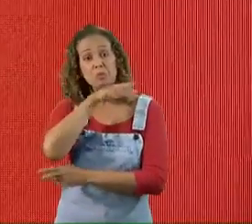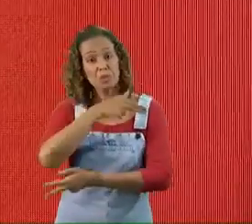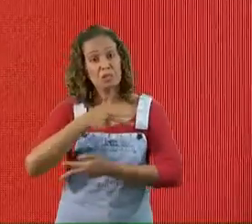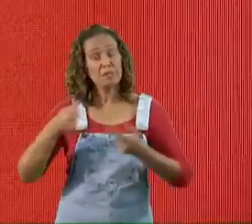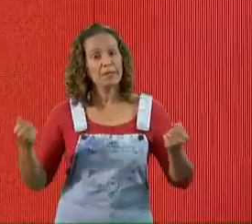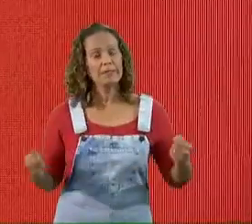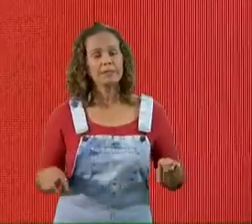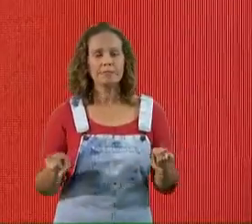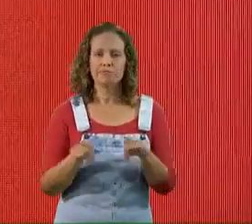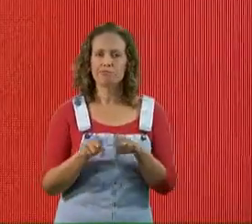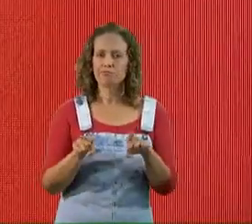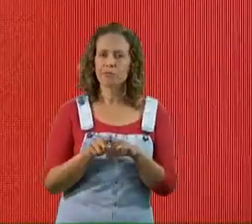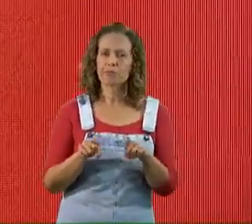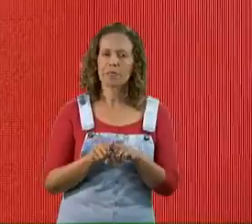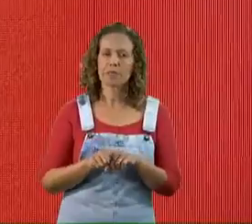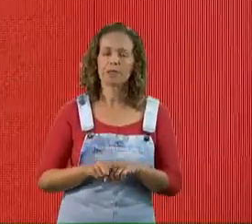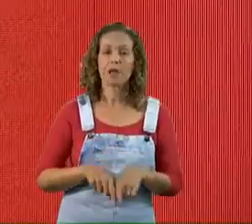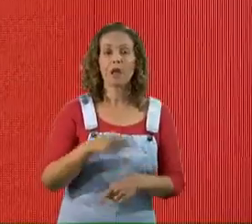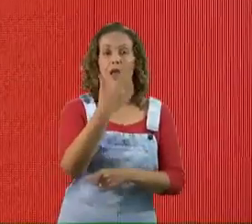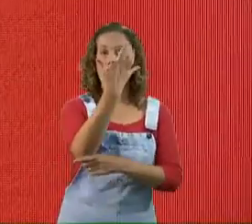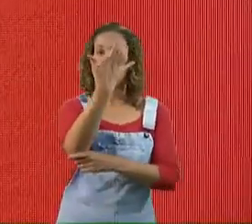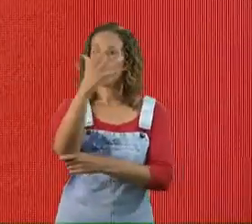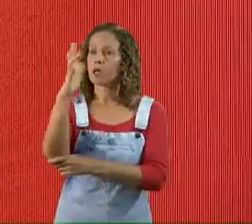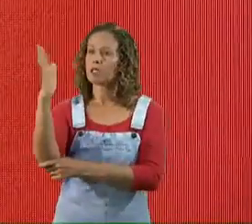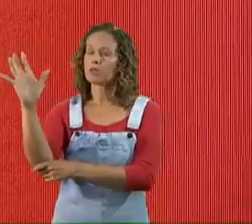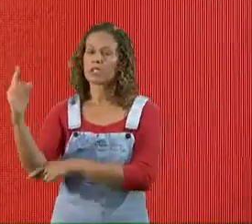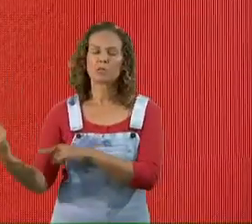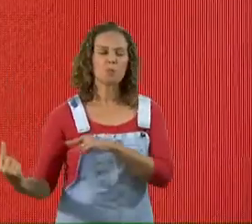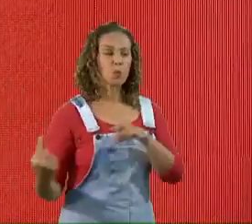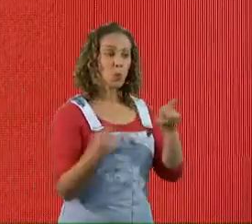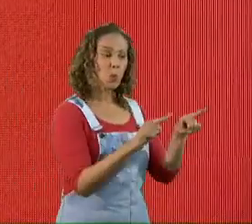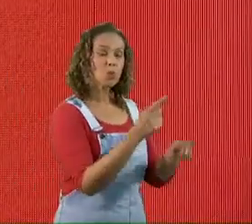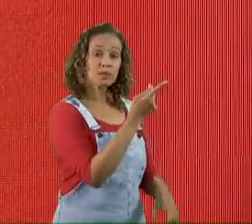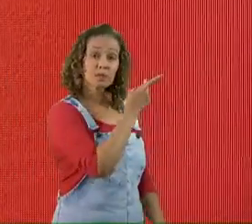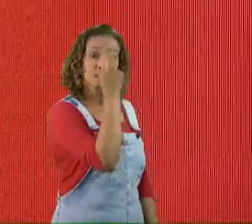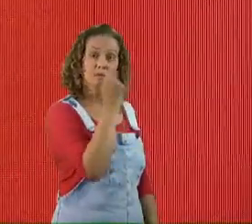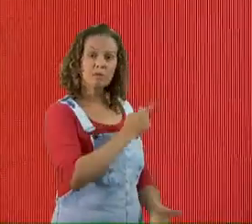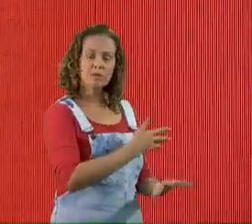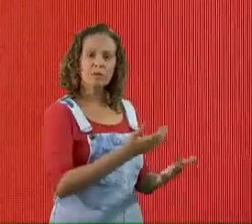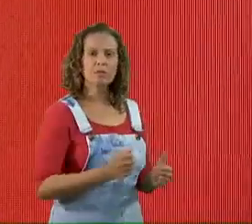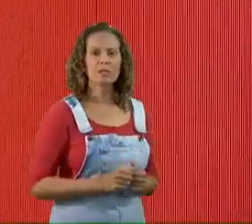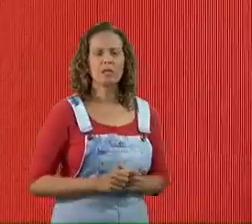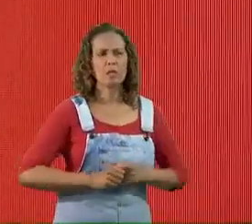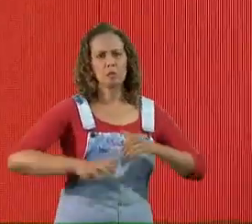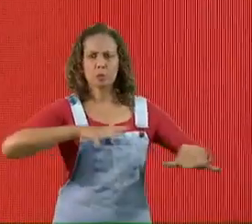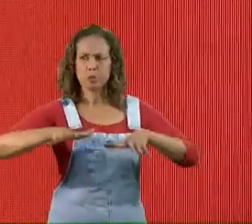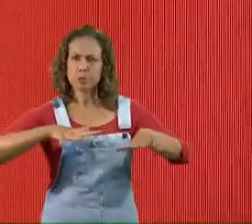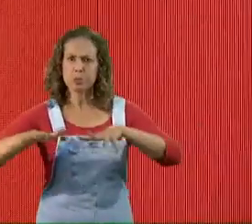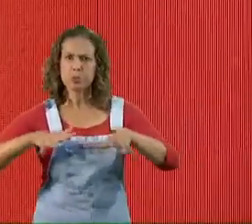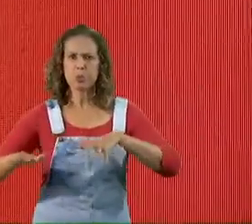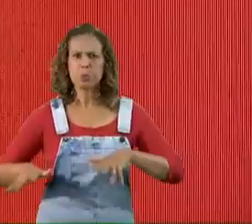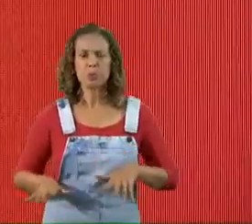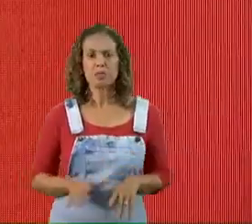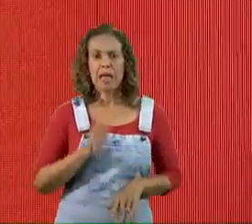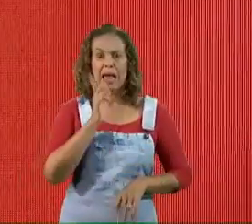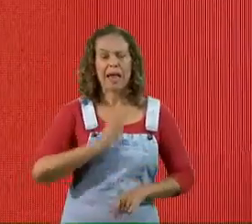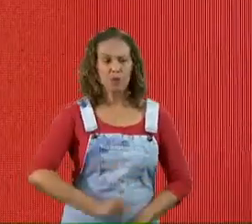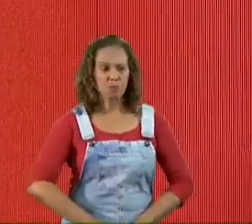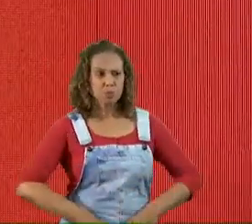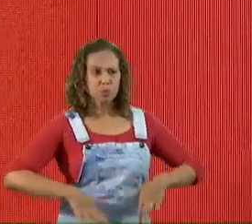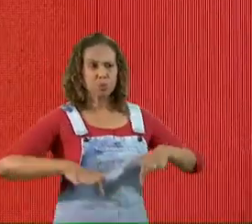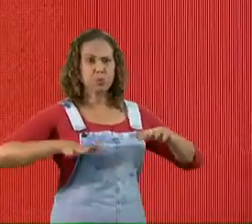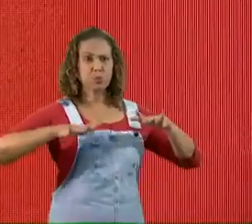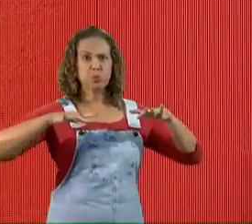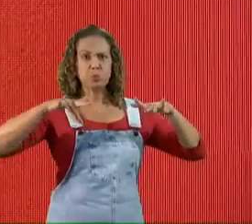pecado fez a natureza ficar contra o ser humano. Terremotos, enchentes, tudo isso por